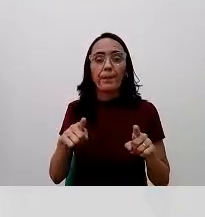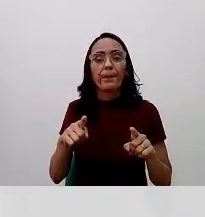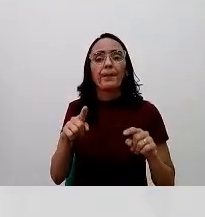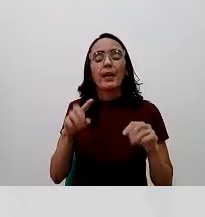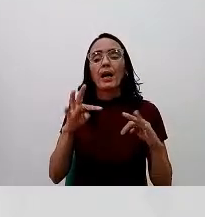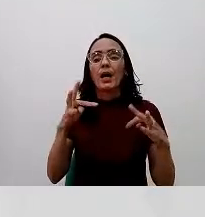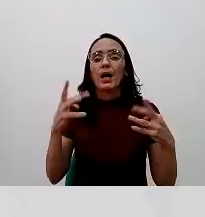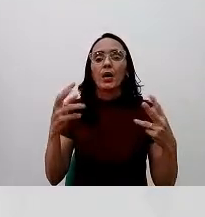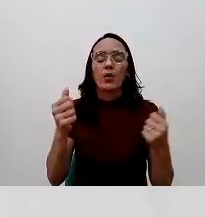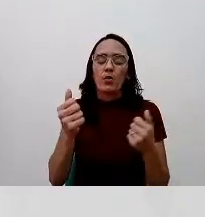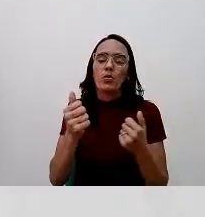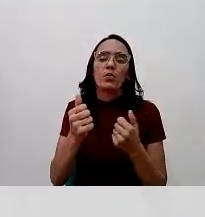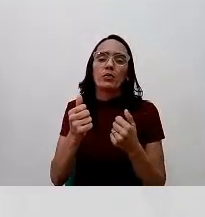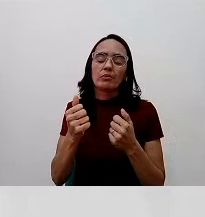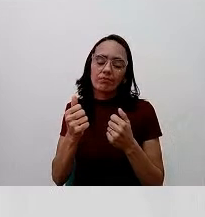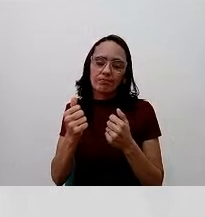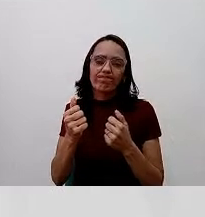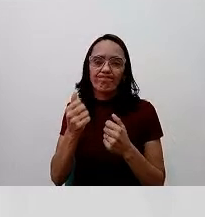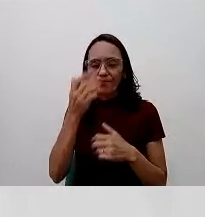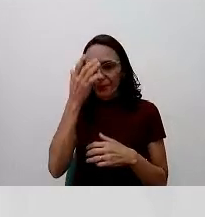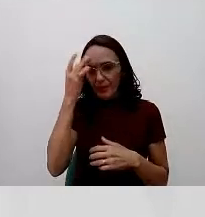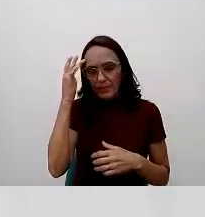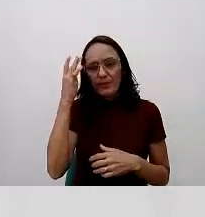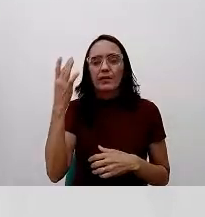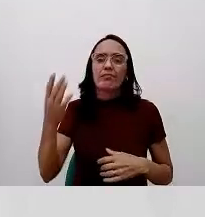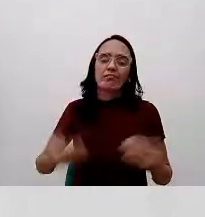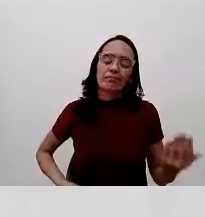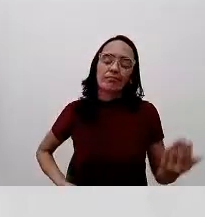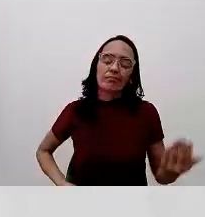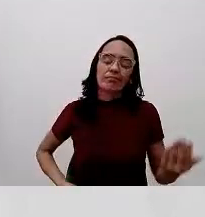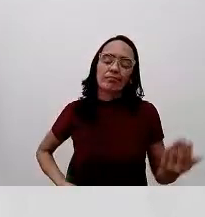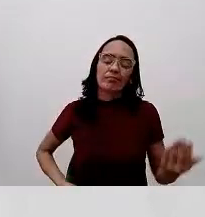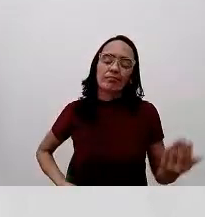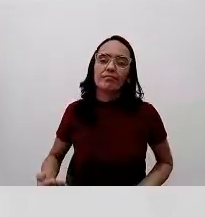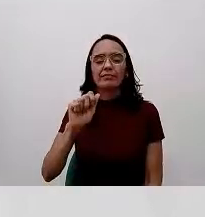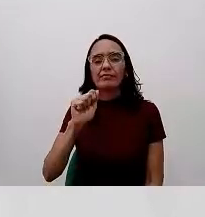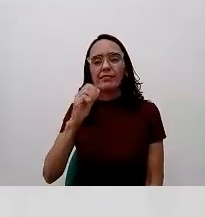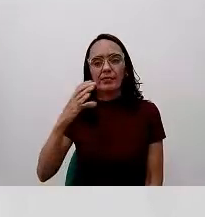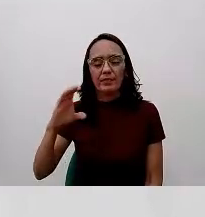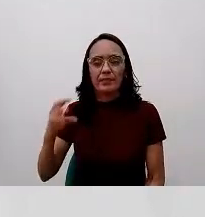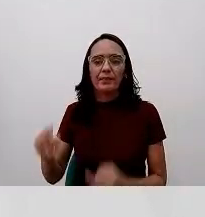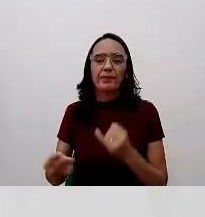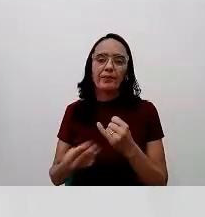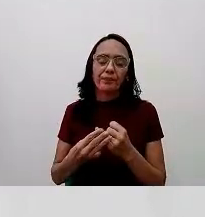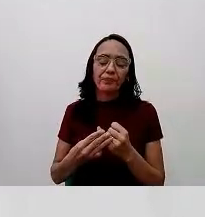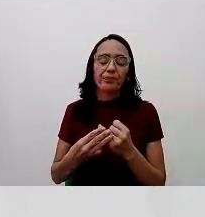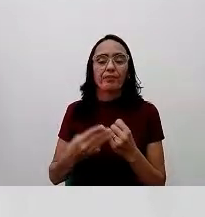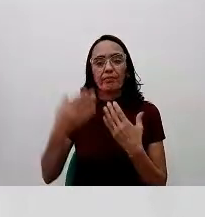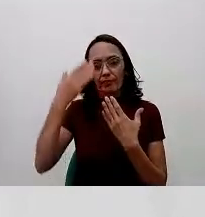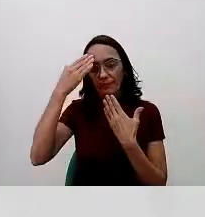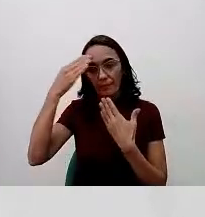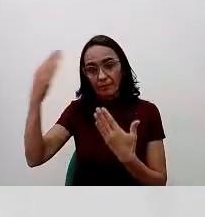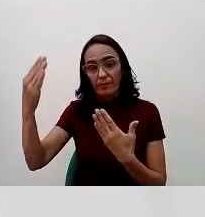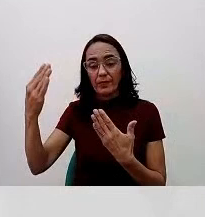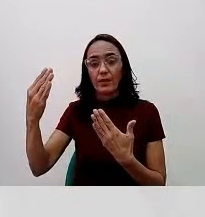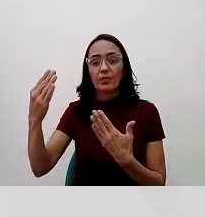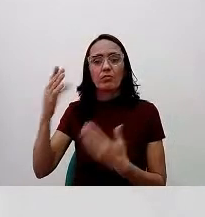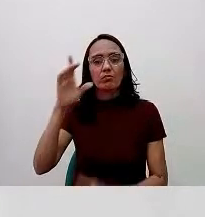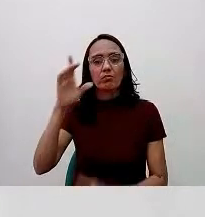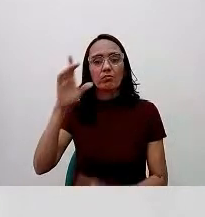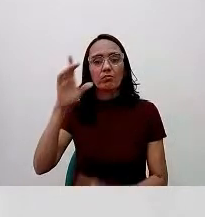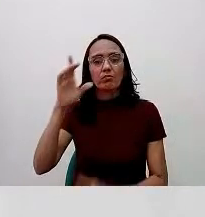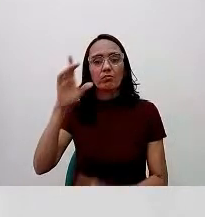esse momento para agradecer, né? Eu agradeço primeiramente o professor José Werbert, nosso diretor-geral, que sempre nos